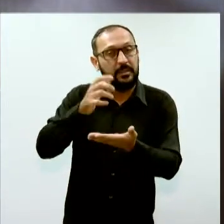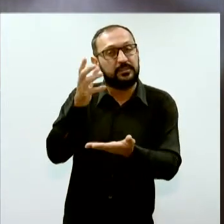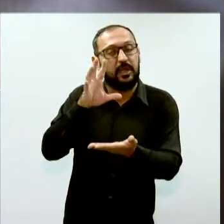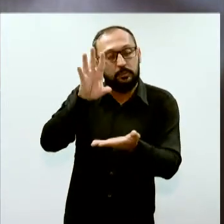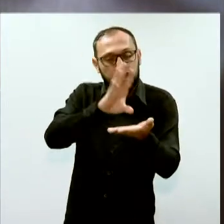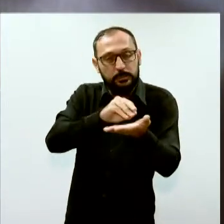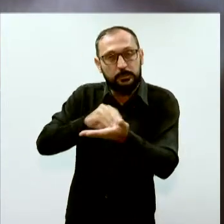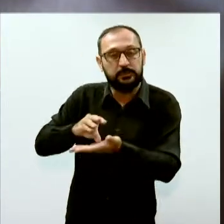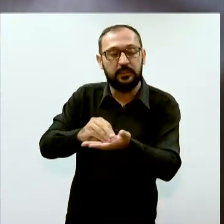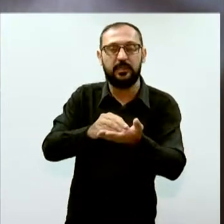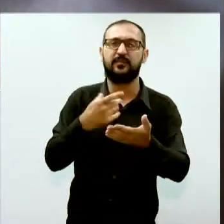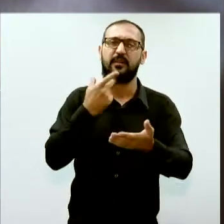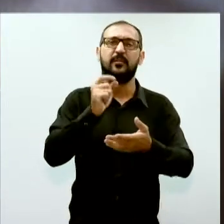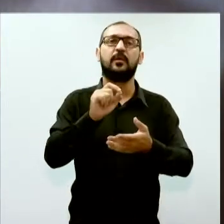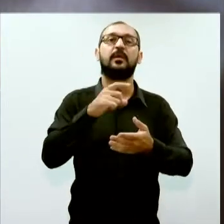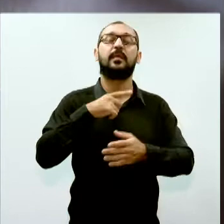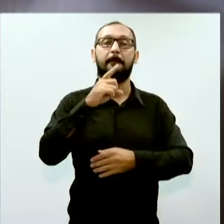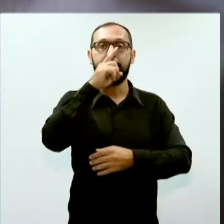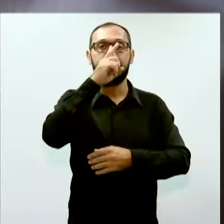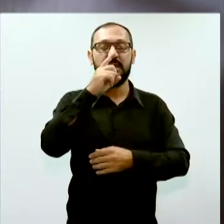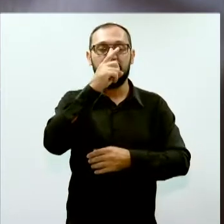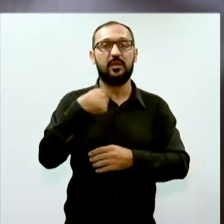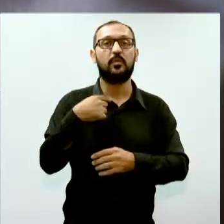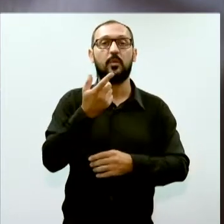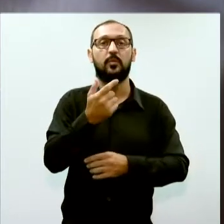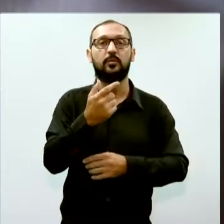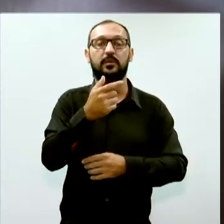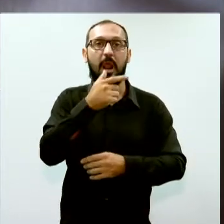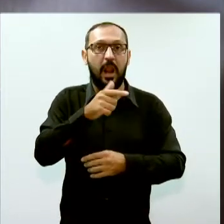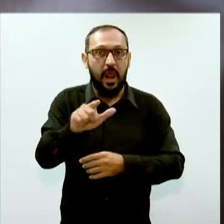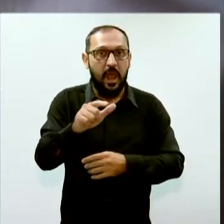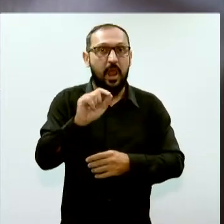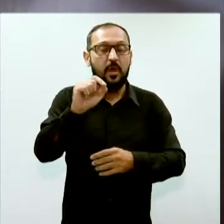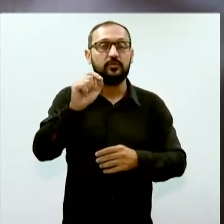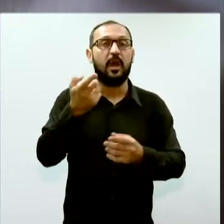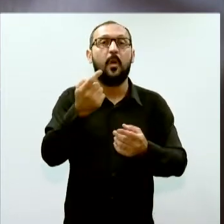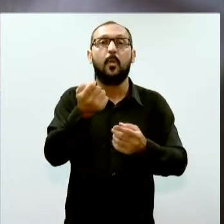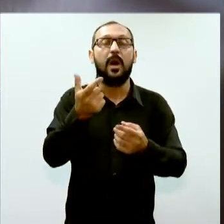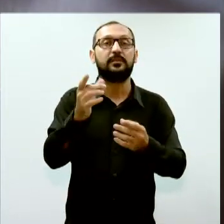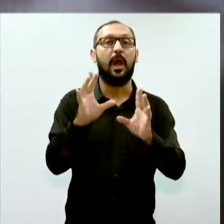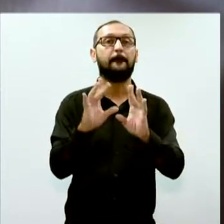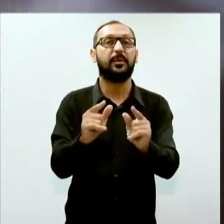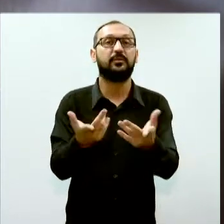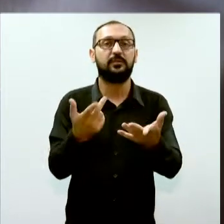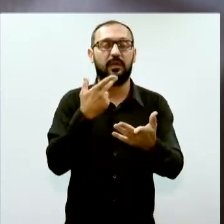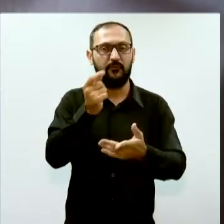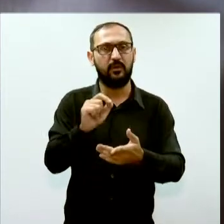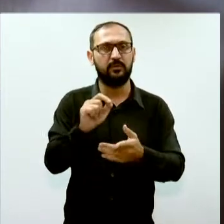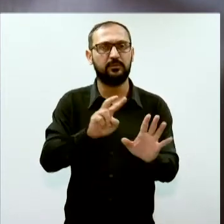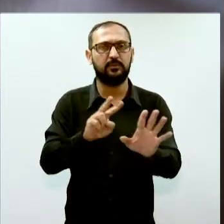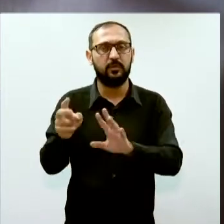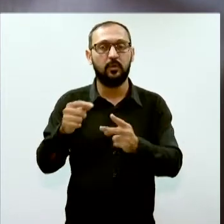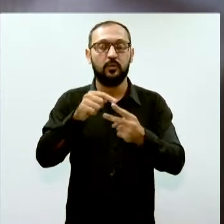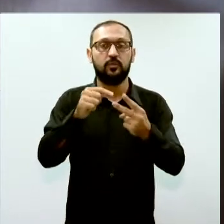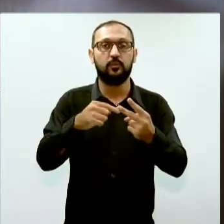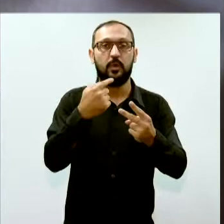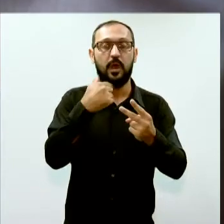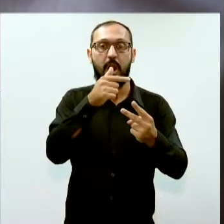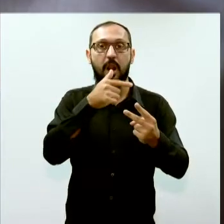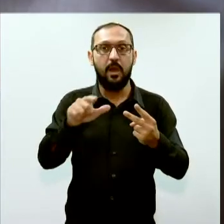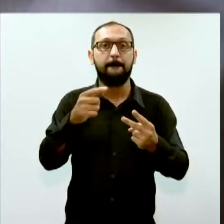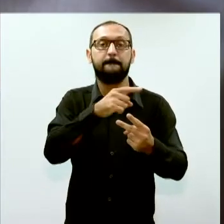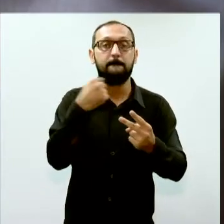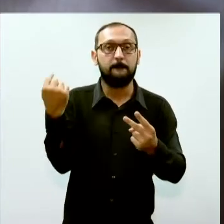indígenas estão ameaçadas de extinção. Estima-se que a cada semana, como você mesmo me disse, 2 línguas morrem no